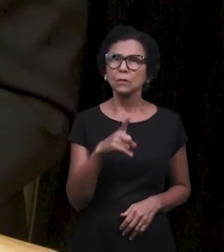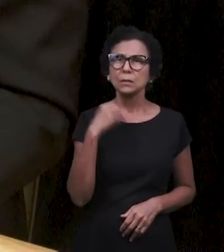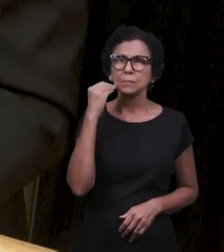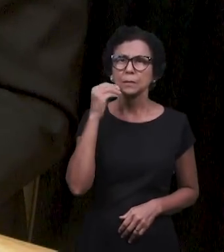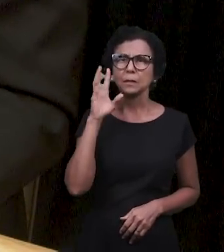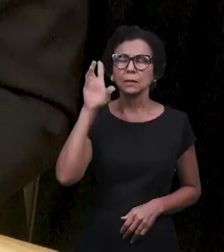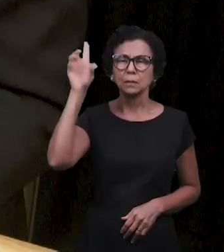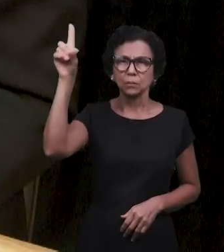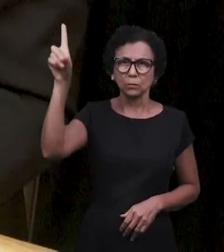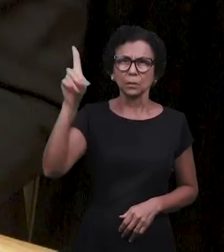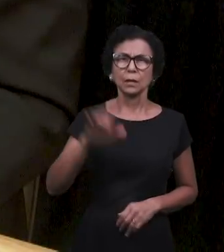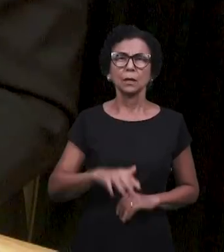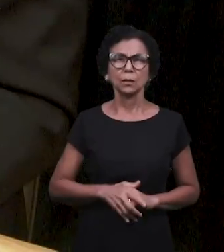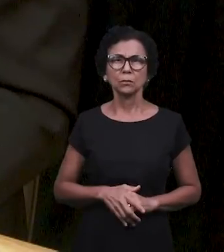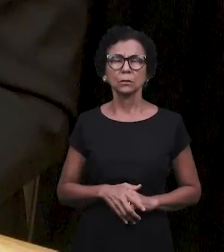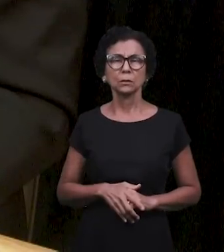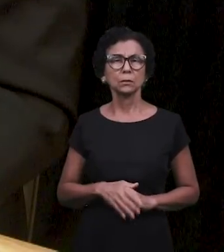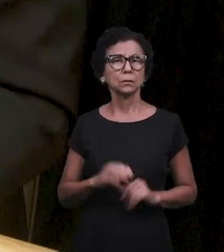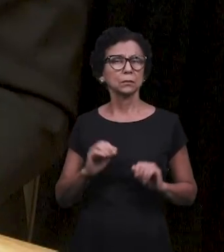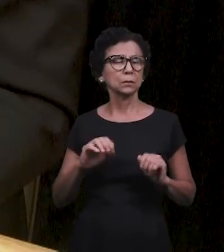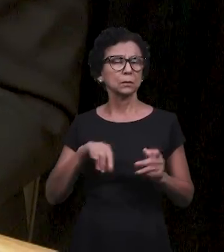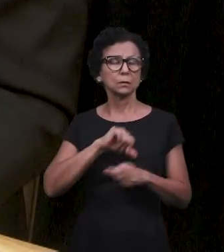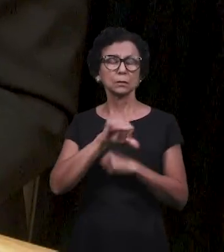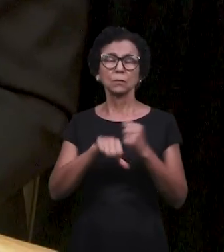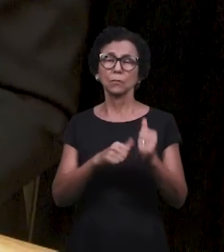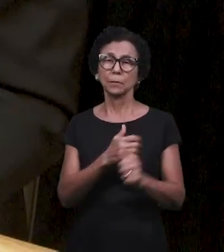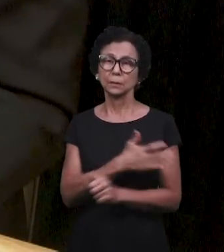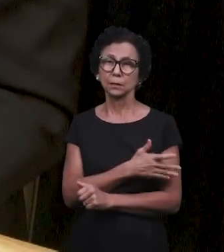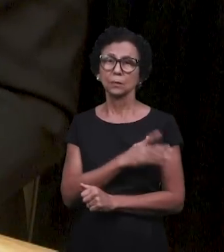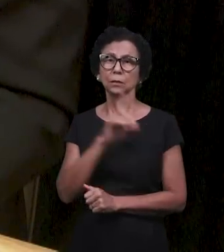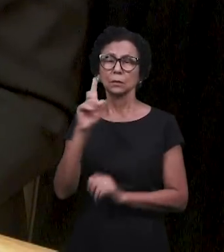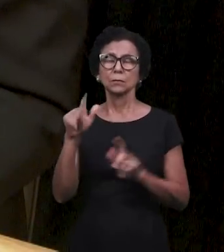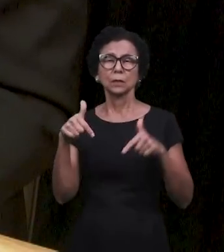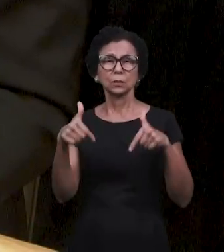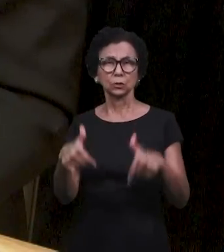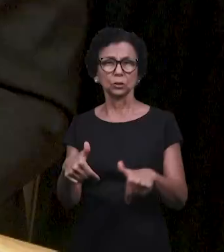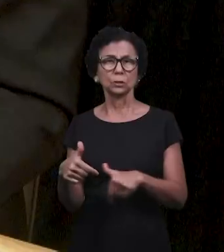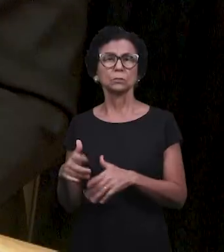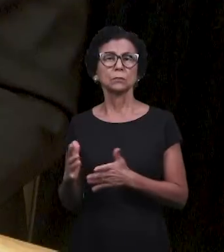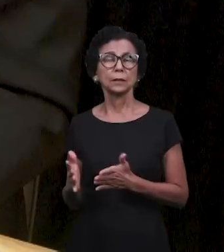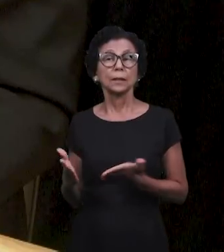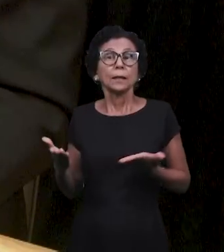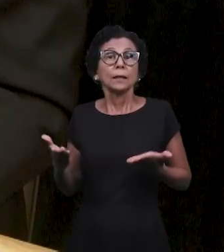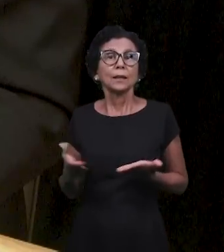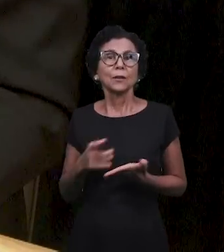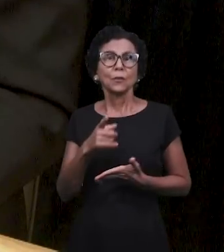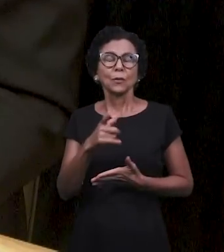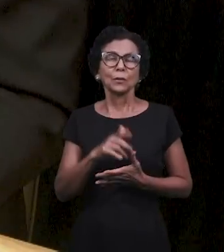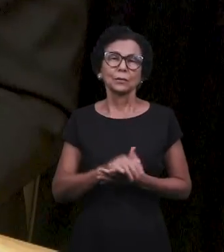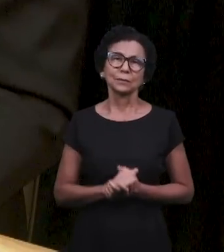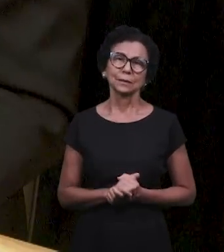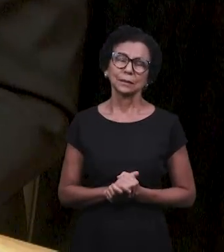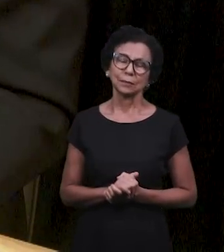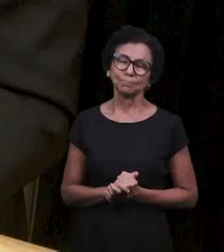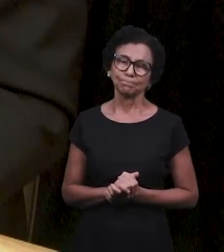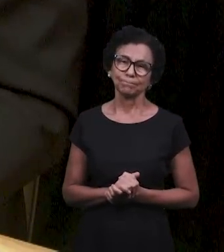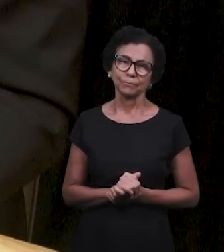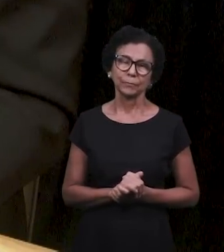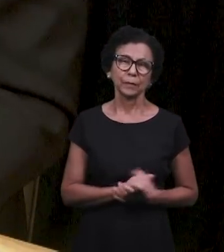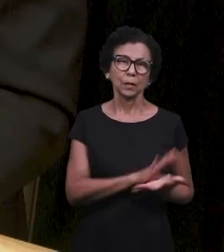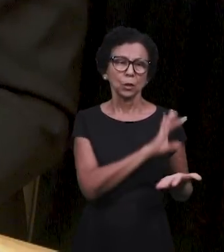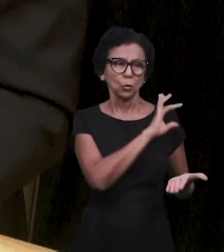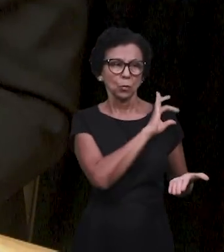Deus operando, e agora o adversário te ataca de forma traiçoeira. E o